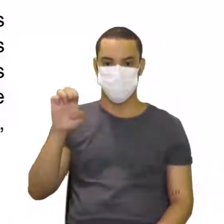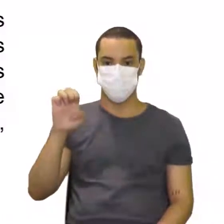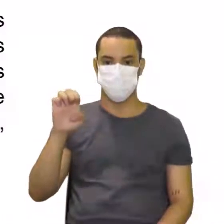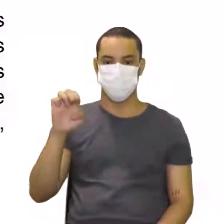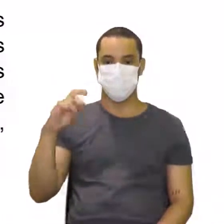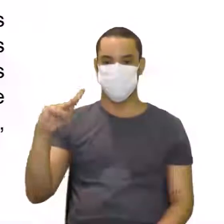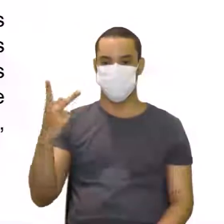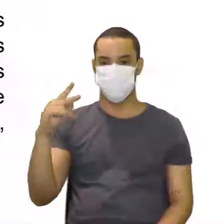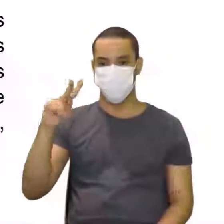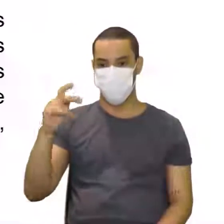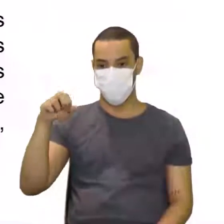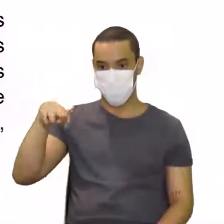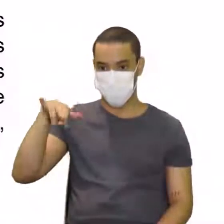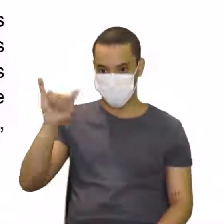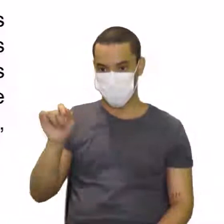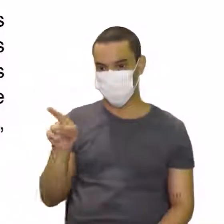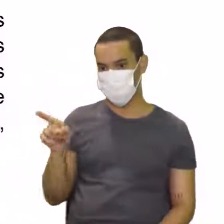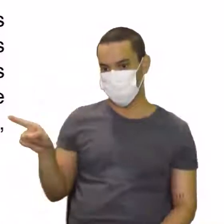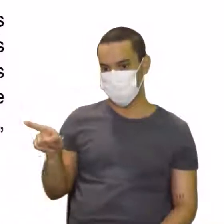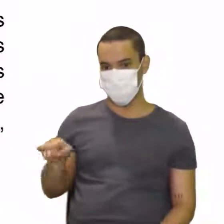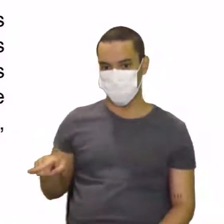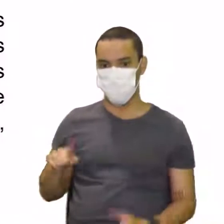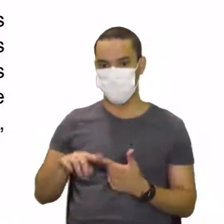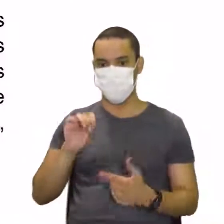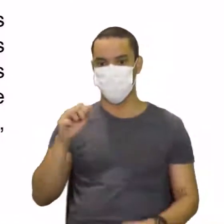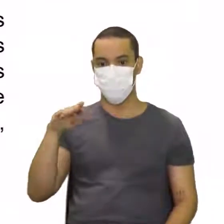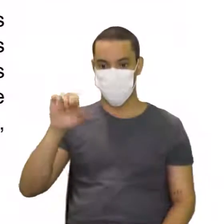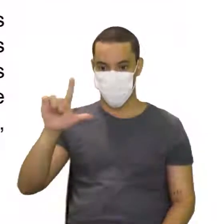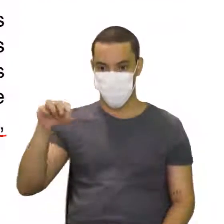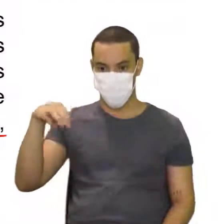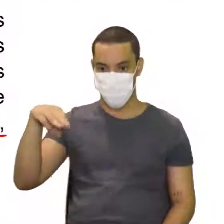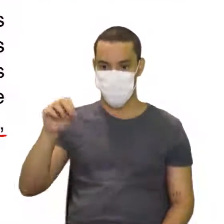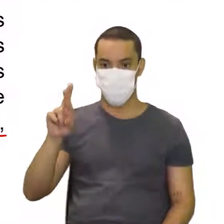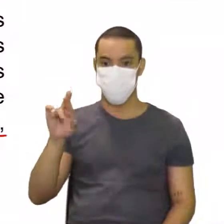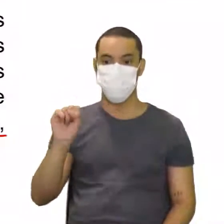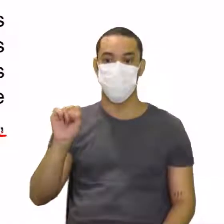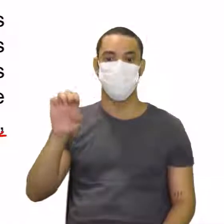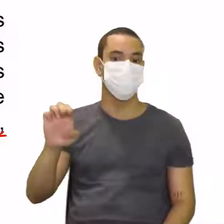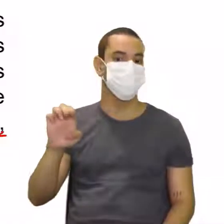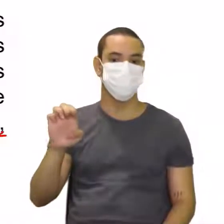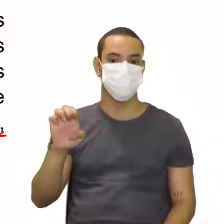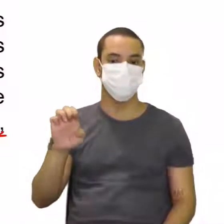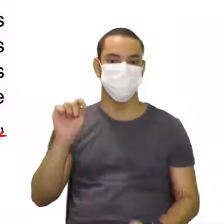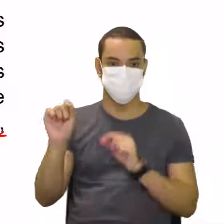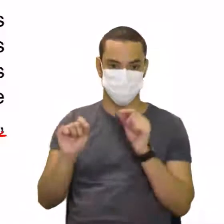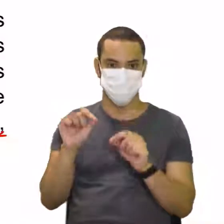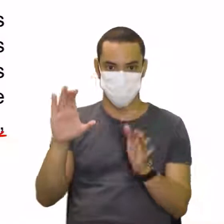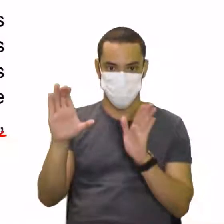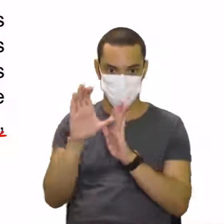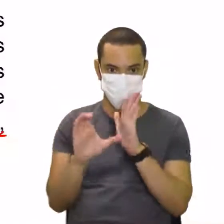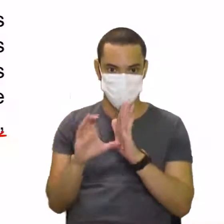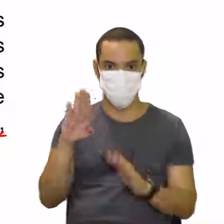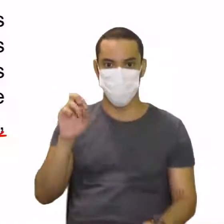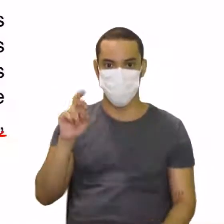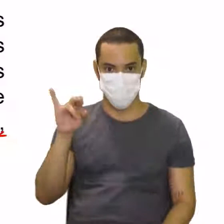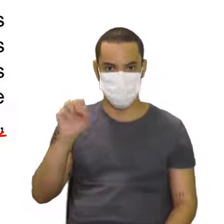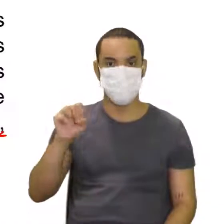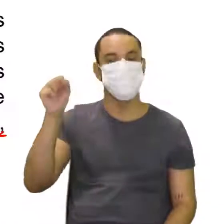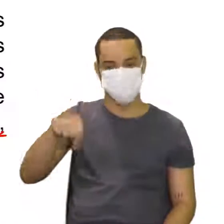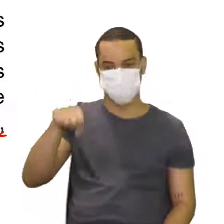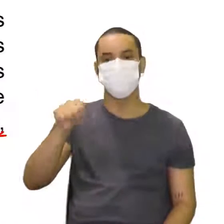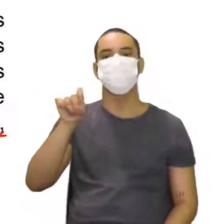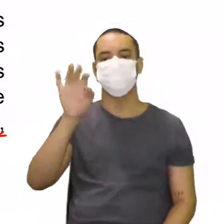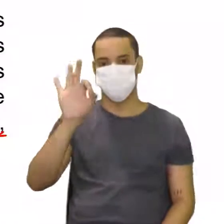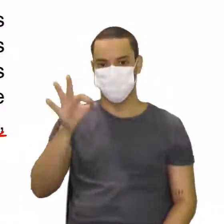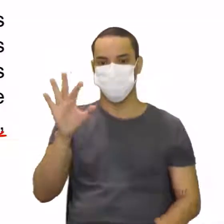Samuel Morse, em 1835. Olha só, Morse, professora, Morse de código Morse? Exatamente, tá, pessoal? E nós vamos ver